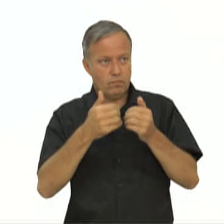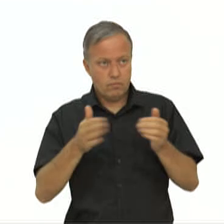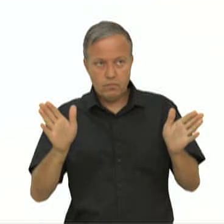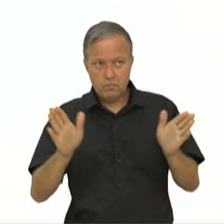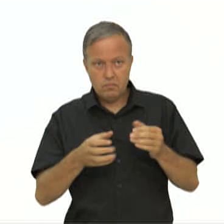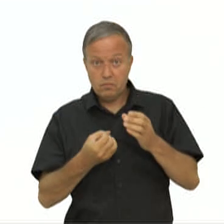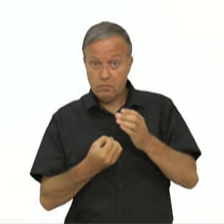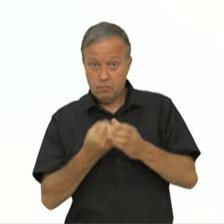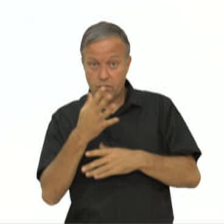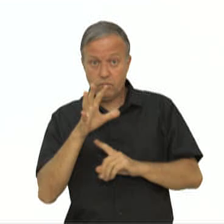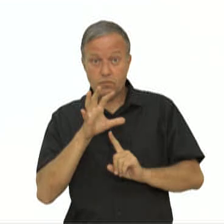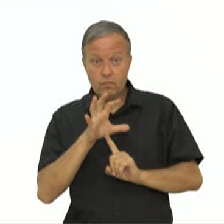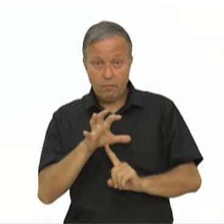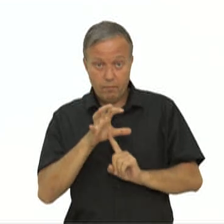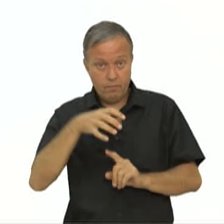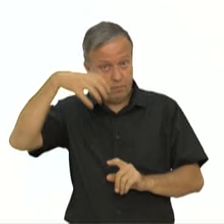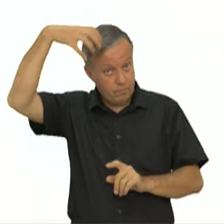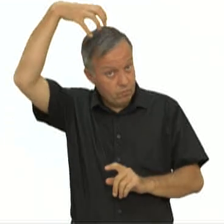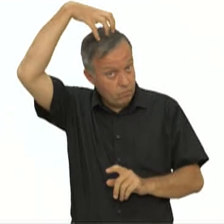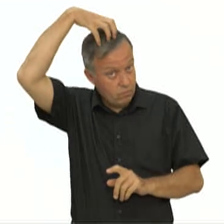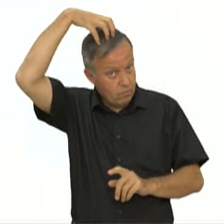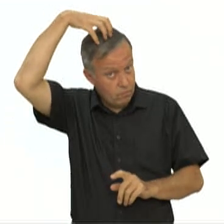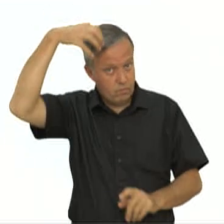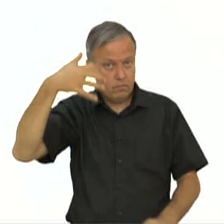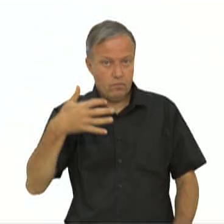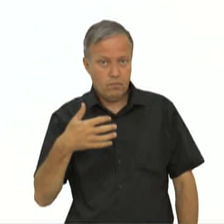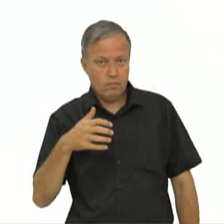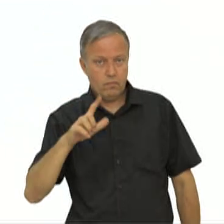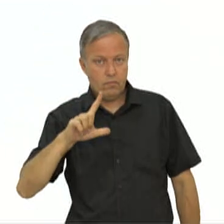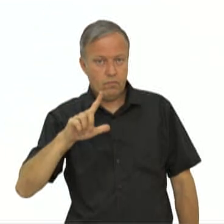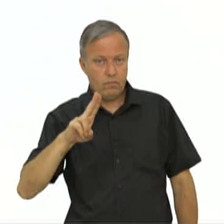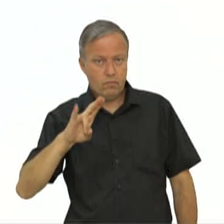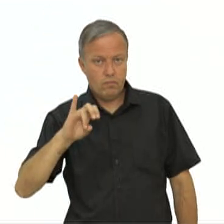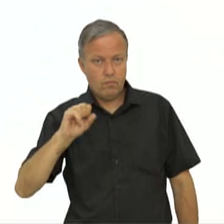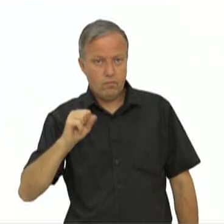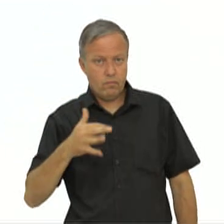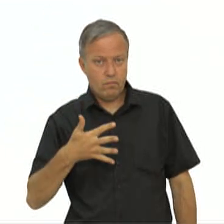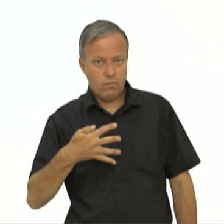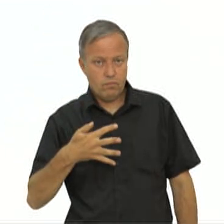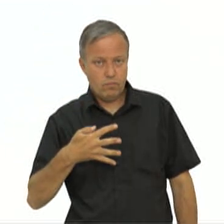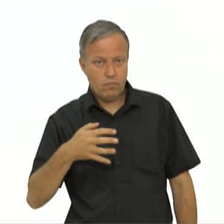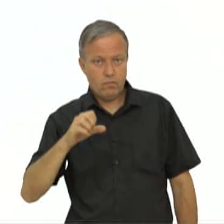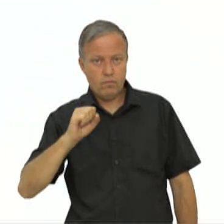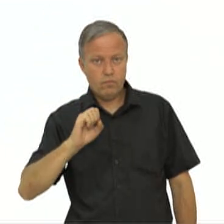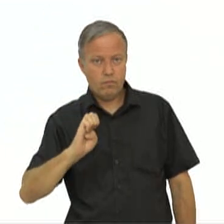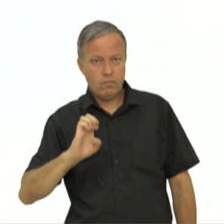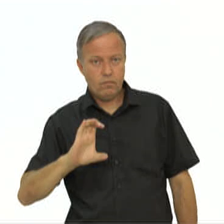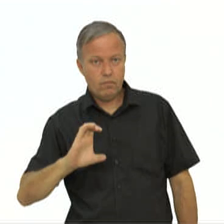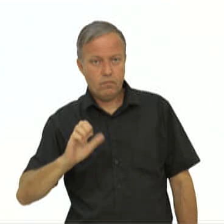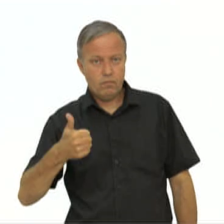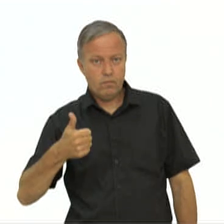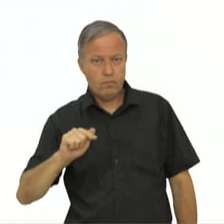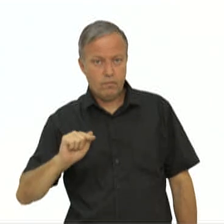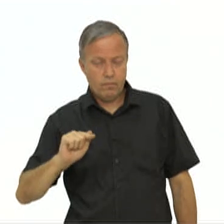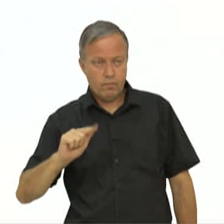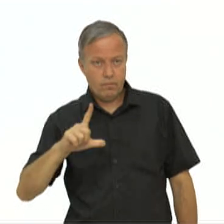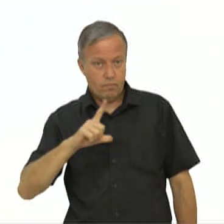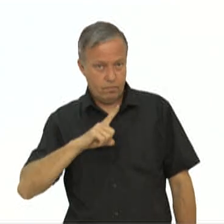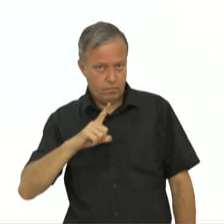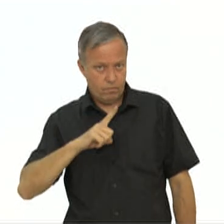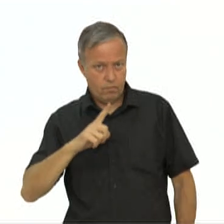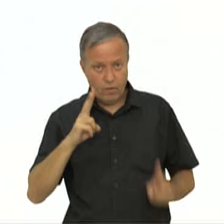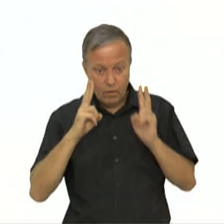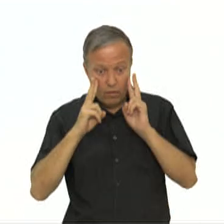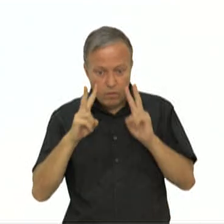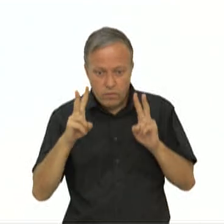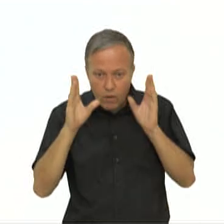pela influência do rei Luís XIV, da França, no século XVII. Passou a ser